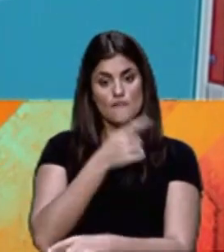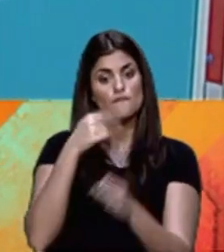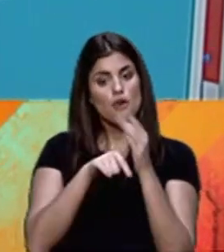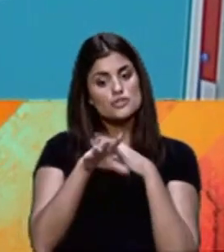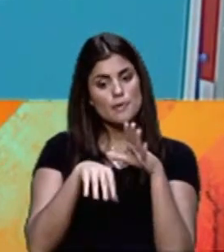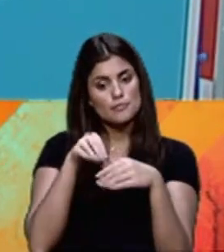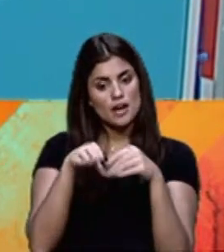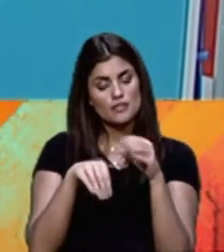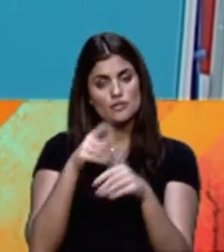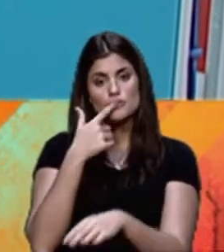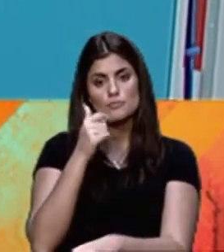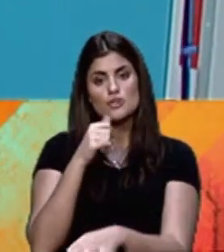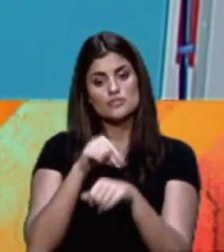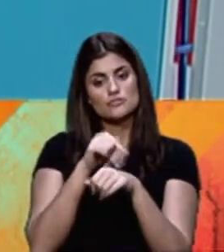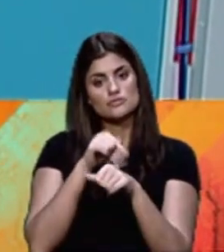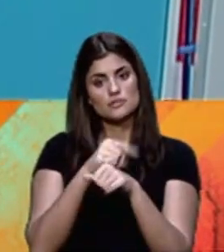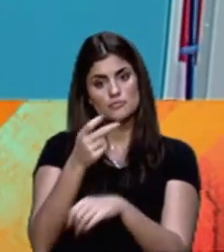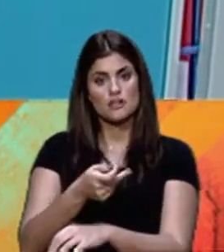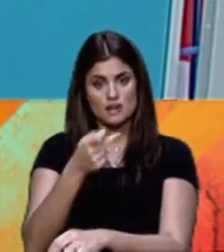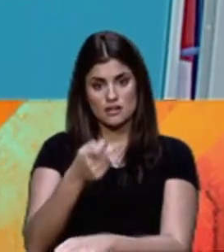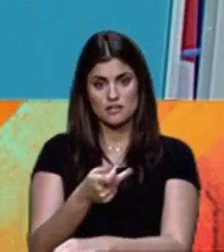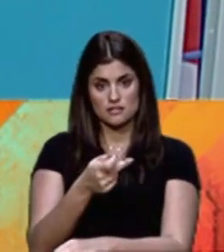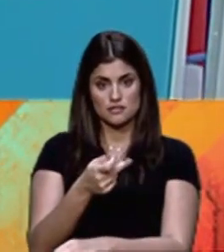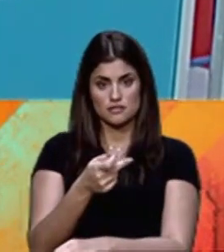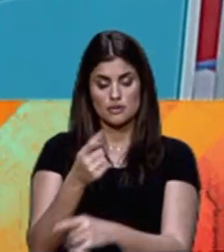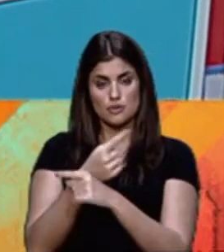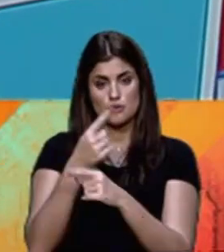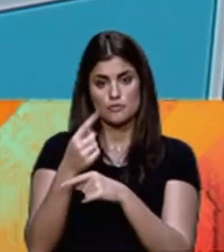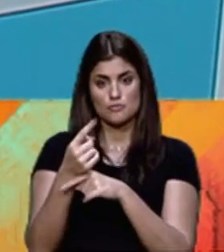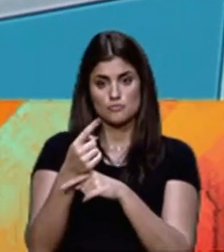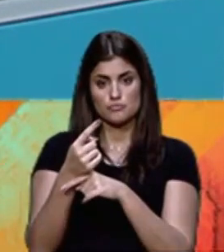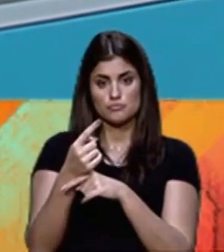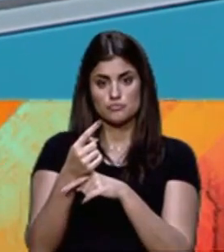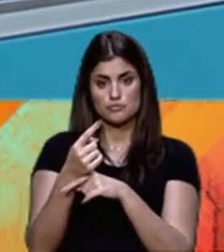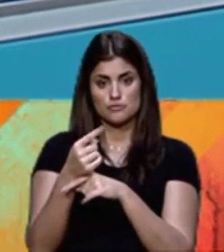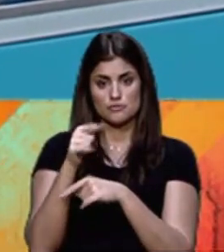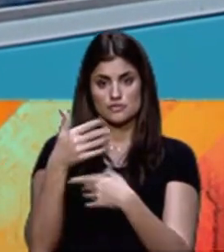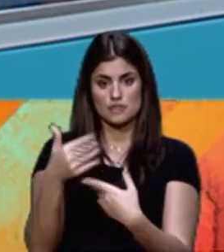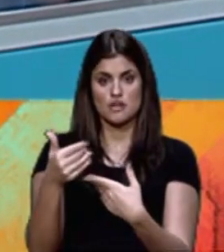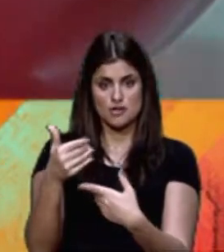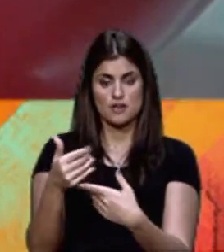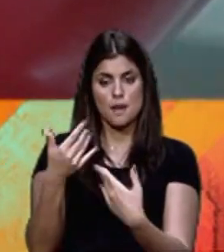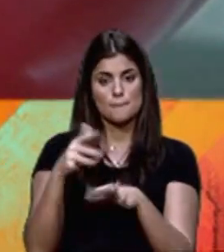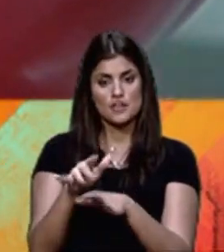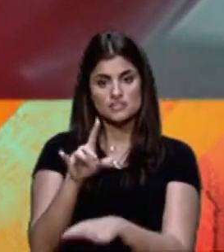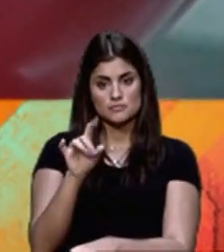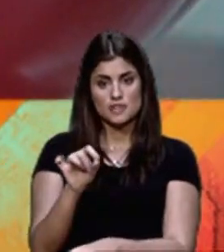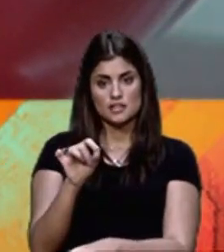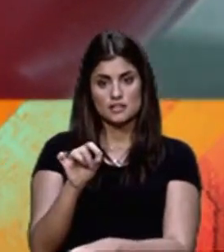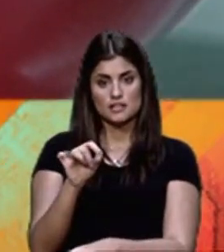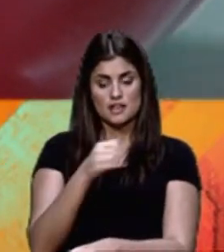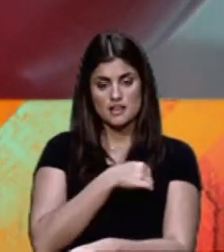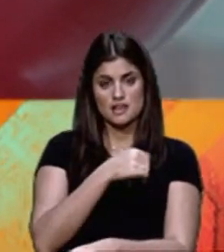supermercado, embora não possam passar tanto tempo no supermercado, não é? Que não temos esse privilégio agora, mas no entanto, e como têm em